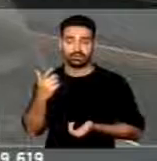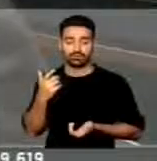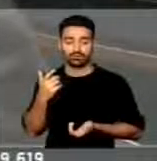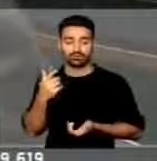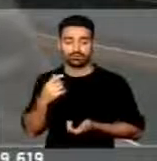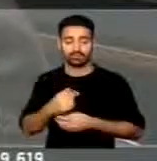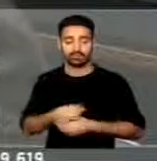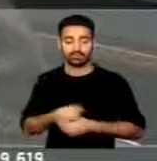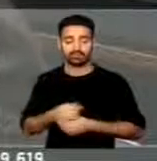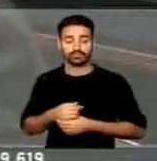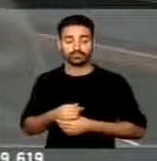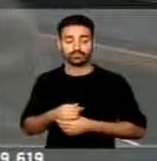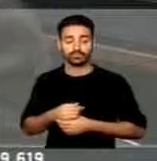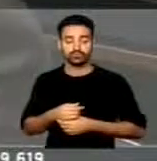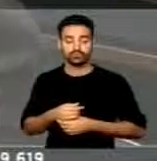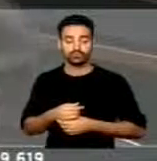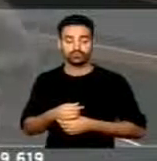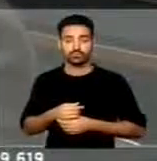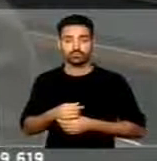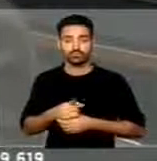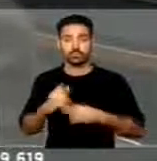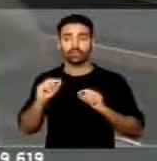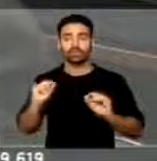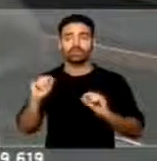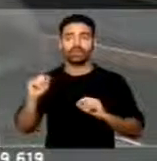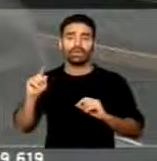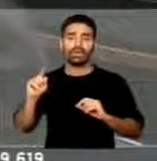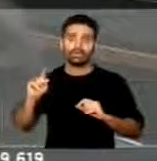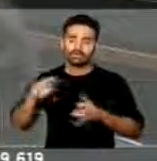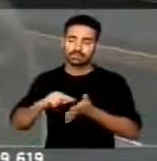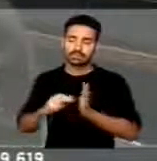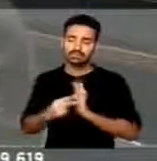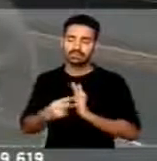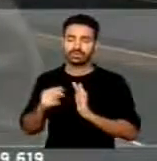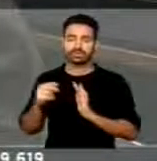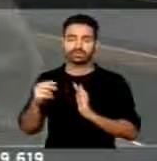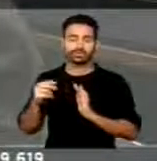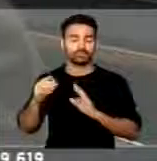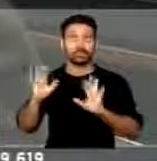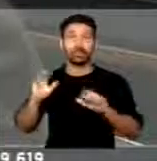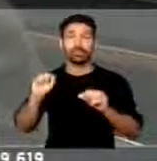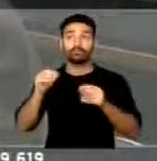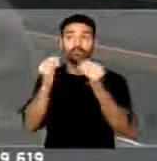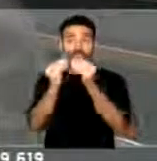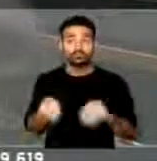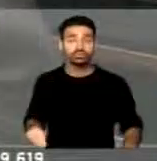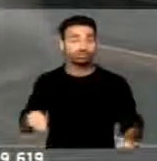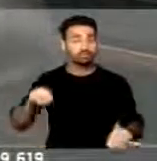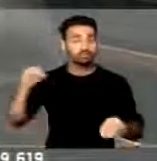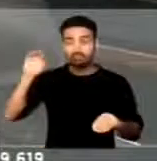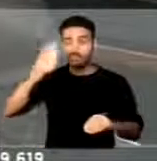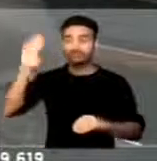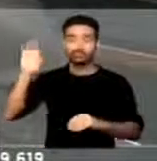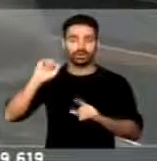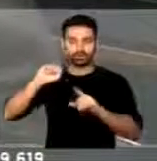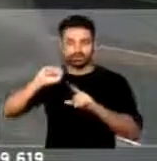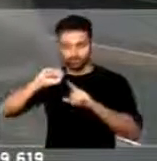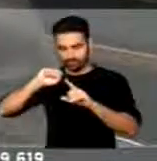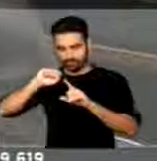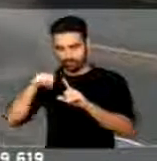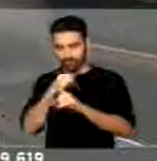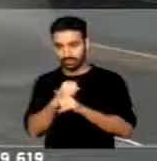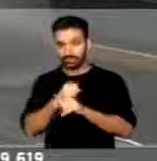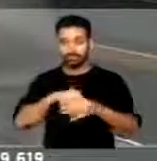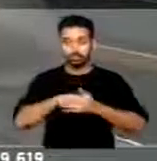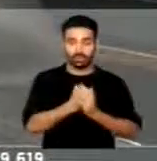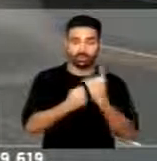Eu respondo, qual o mal menor? Quem causa mais mal à sociedade brasileira? É o bloqueio do aplicativo por um